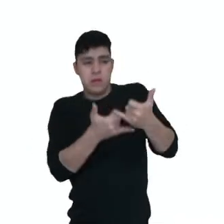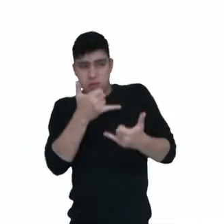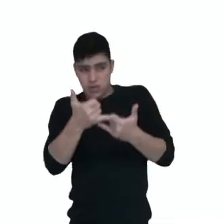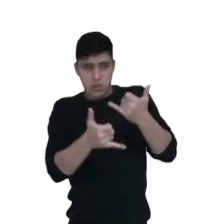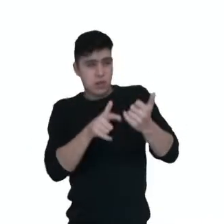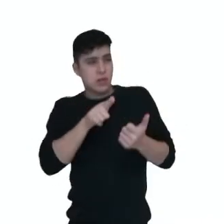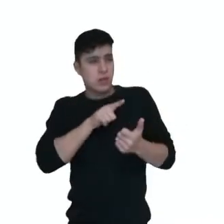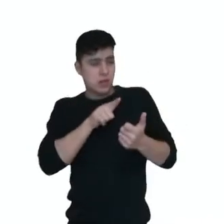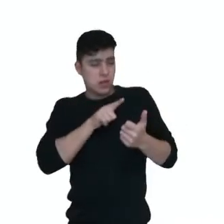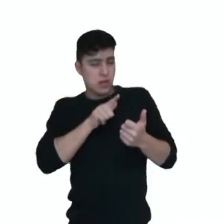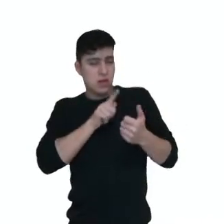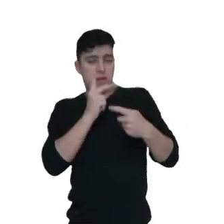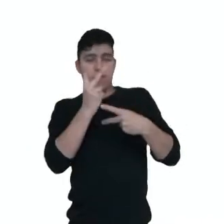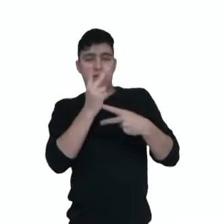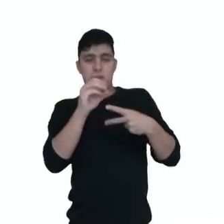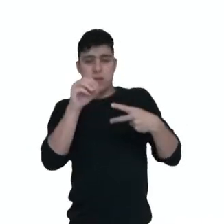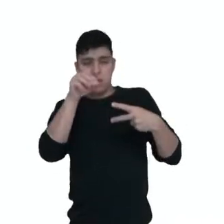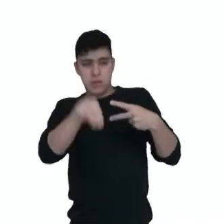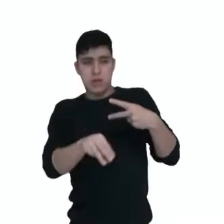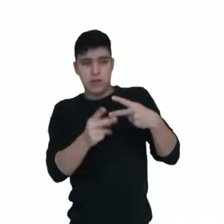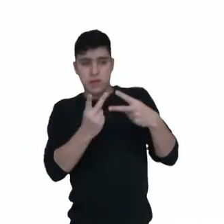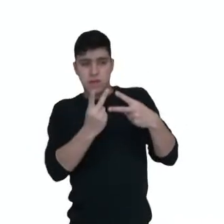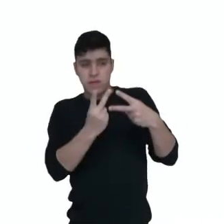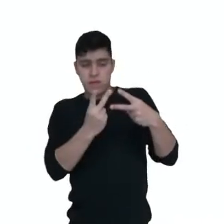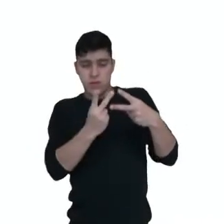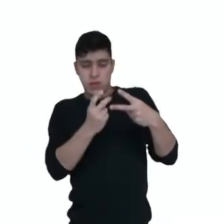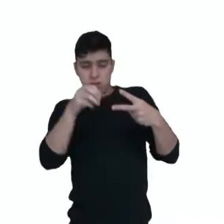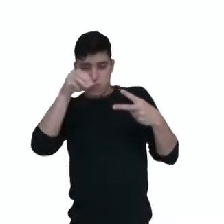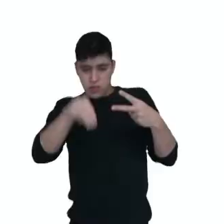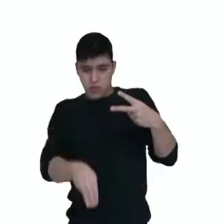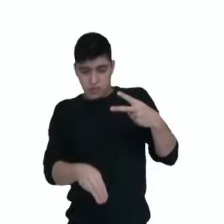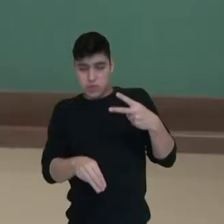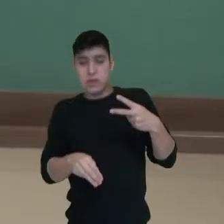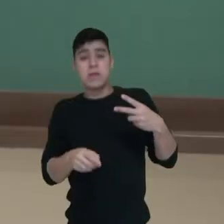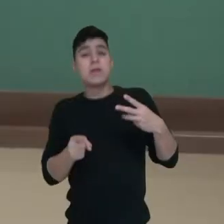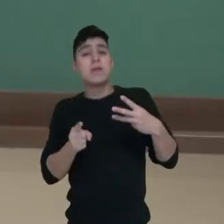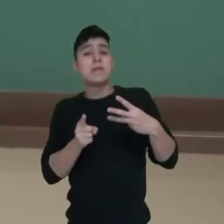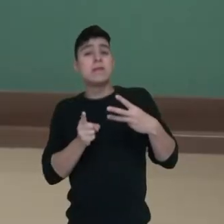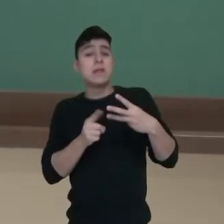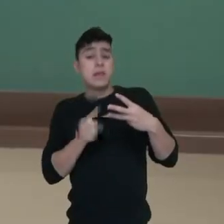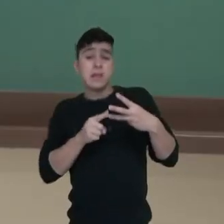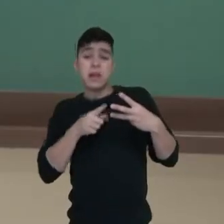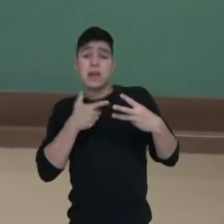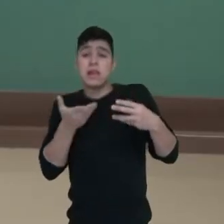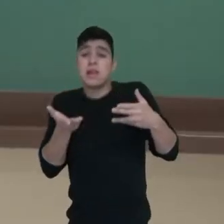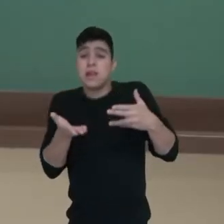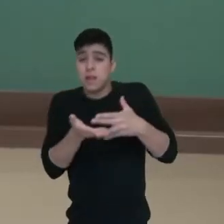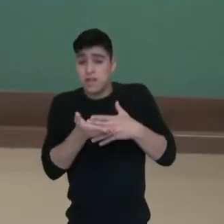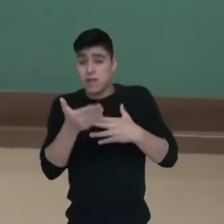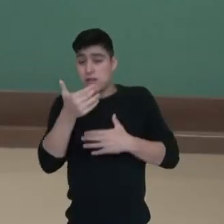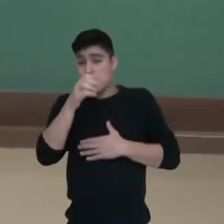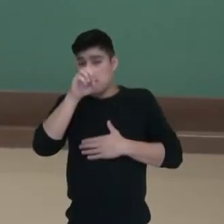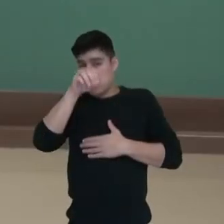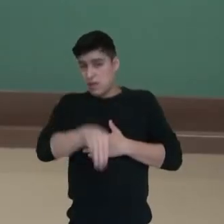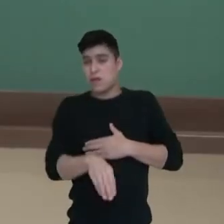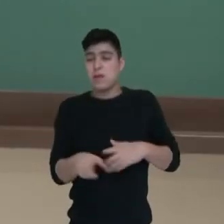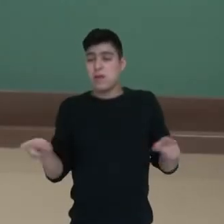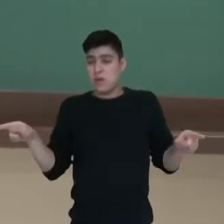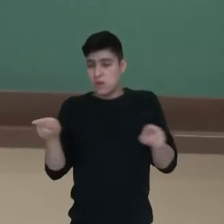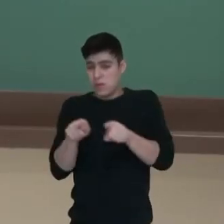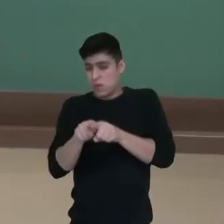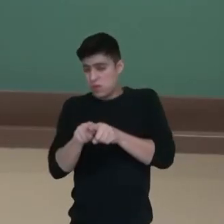tem dois tempos de 20 minutos e intervalo de 10 minutos, é igual lá,